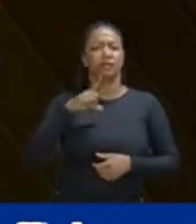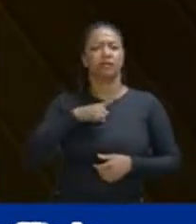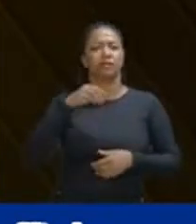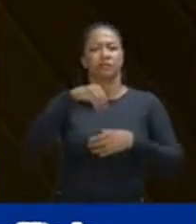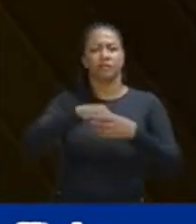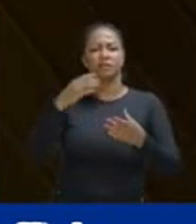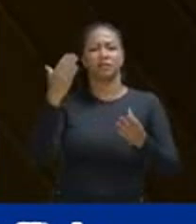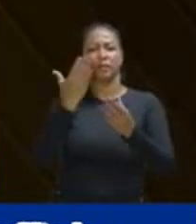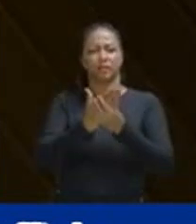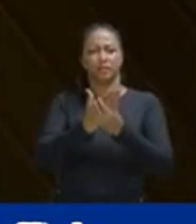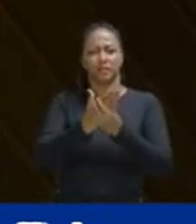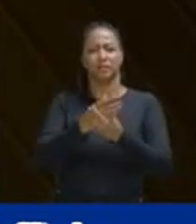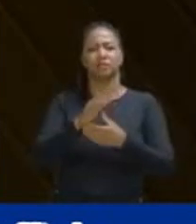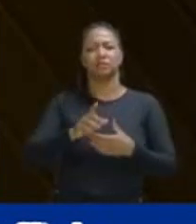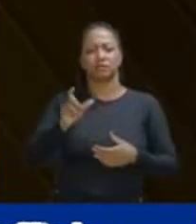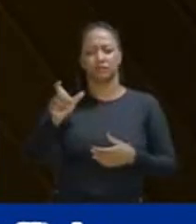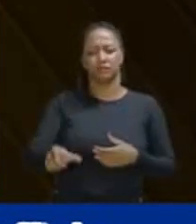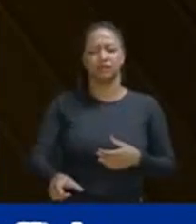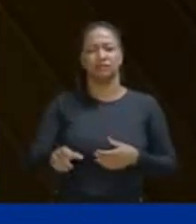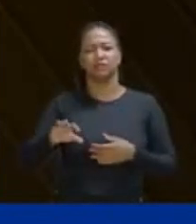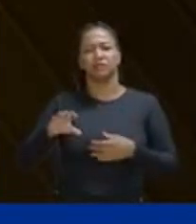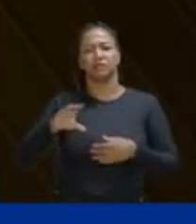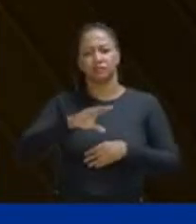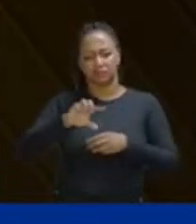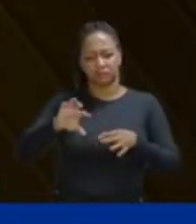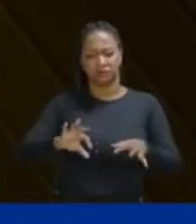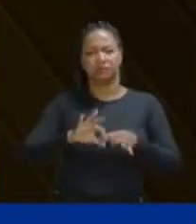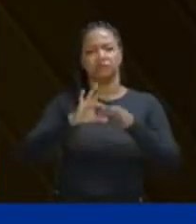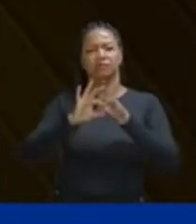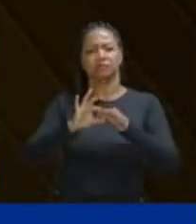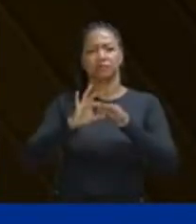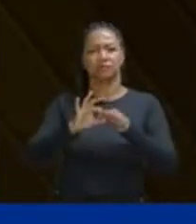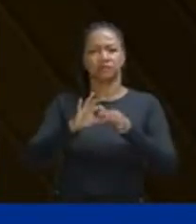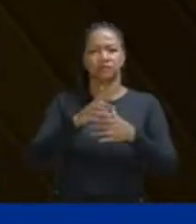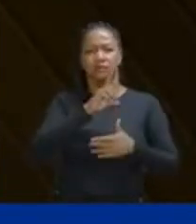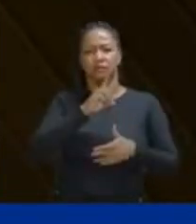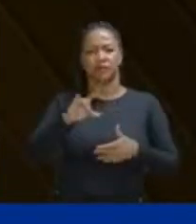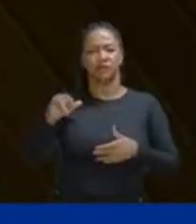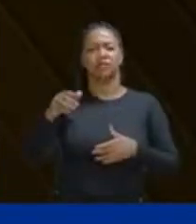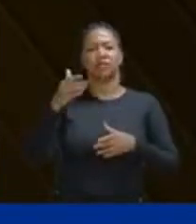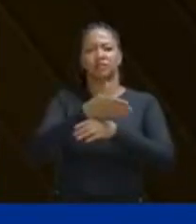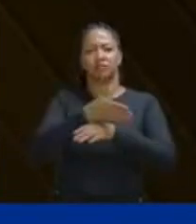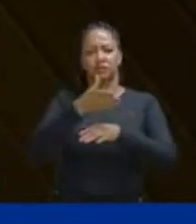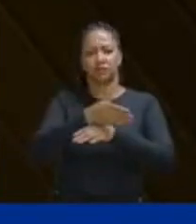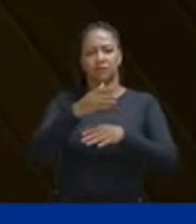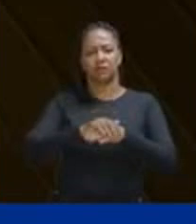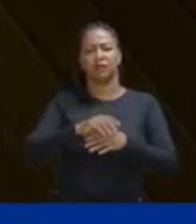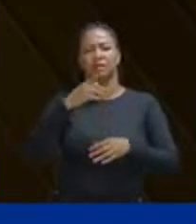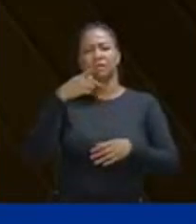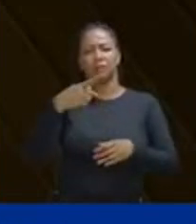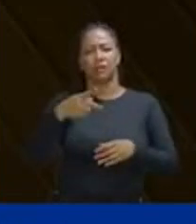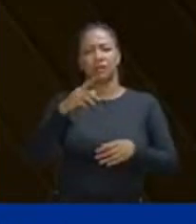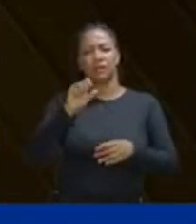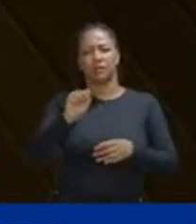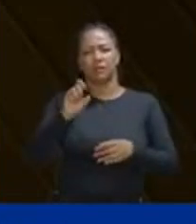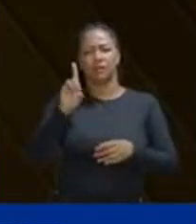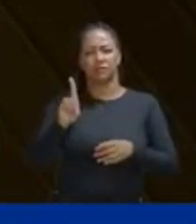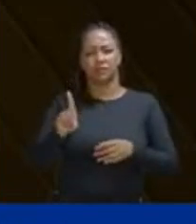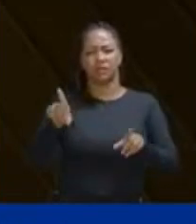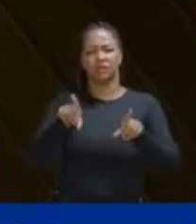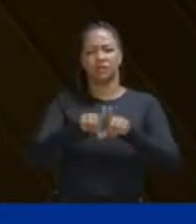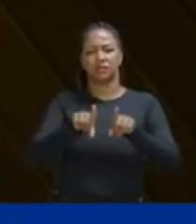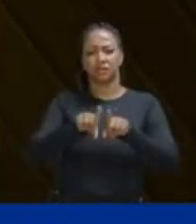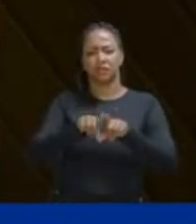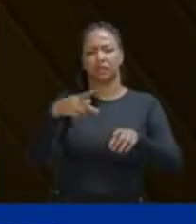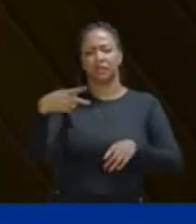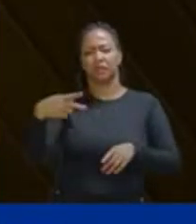autos, o recorrente constou como filiado com idêntica data de filiação ao PSD e ao Podemos.